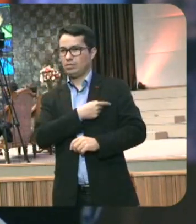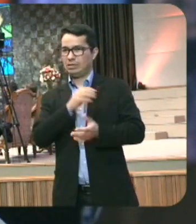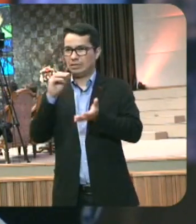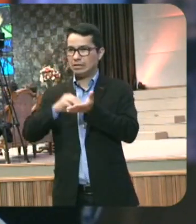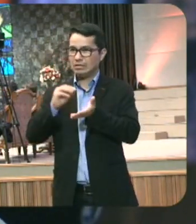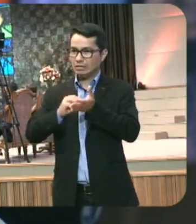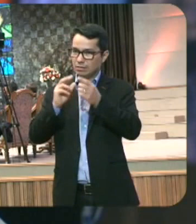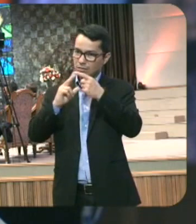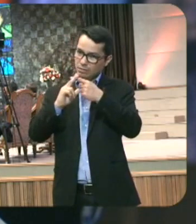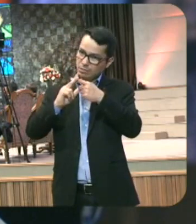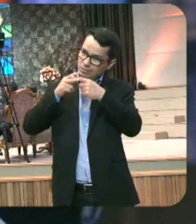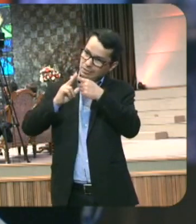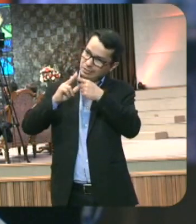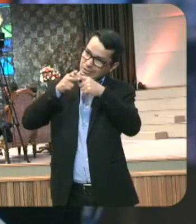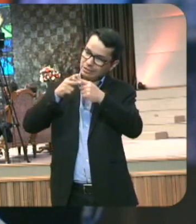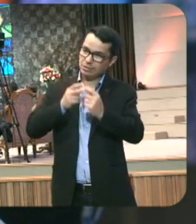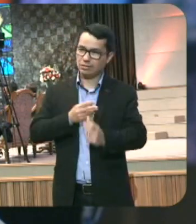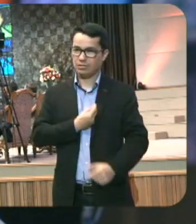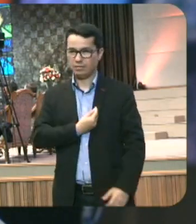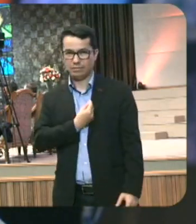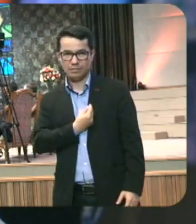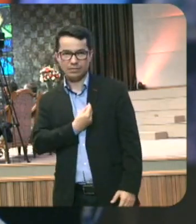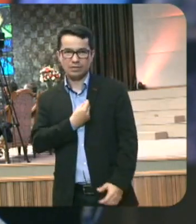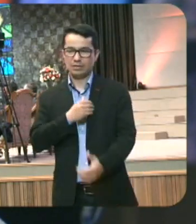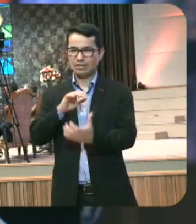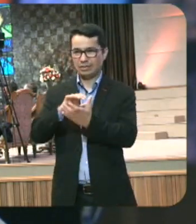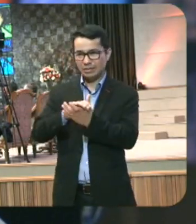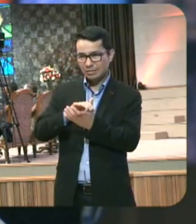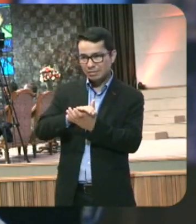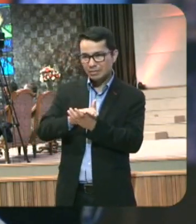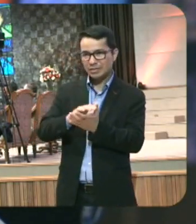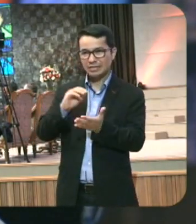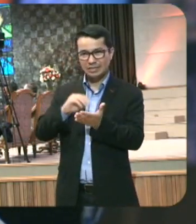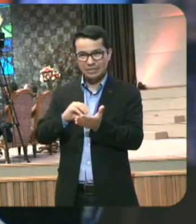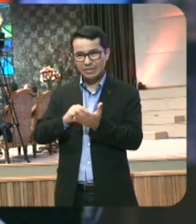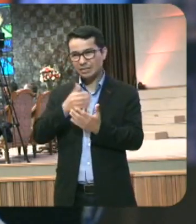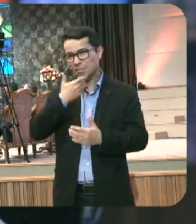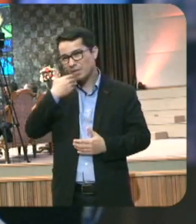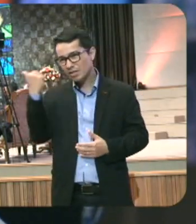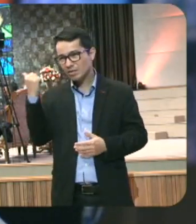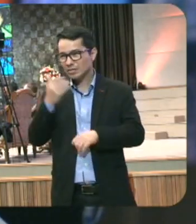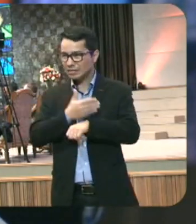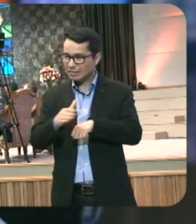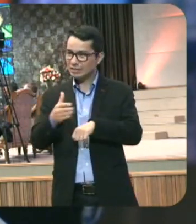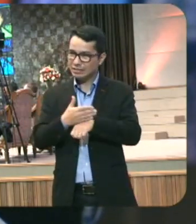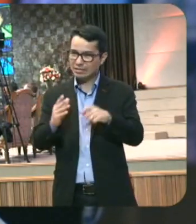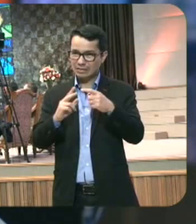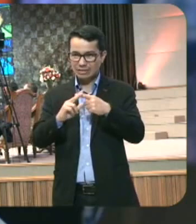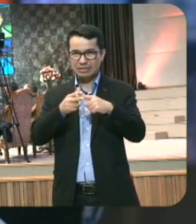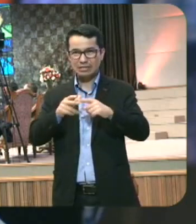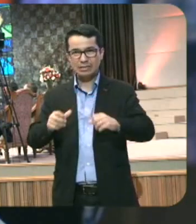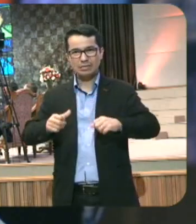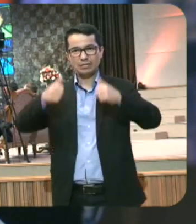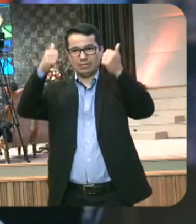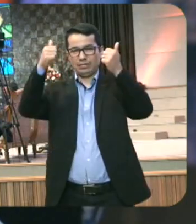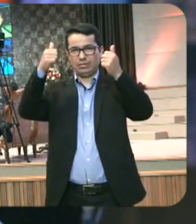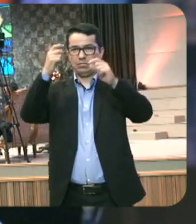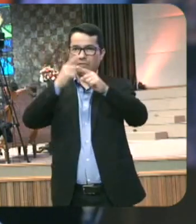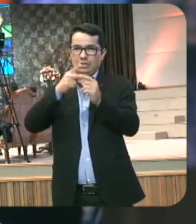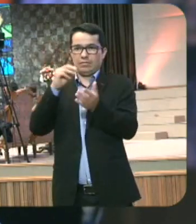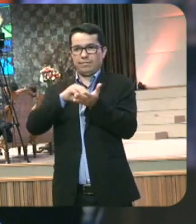elas voltam, porque elas não foram concluídas. E geralmente voltam nos momentos